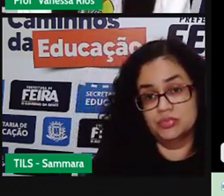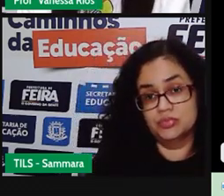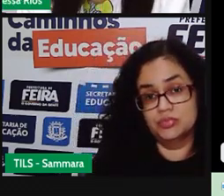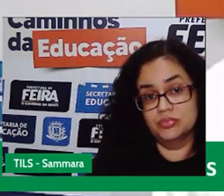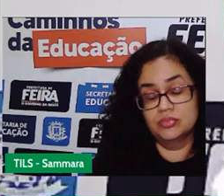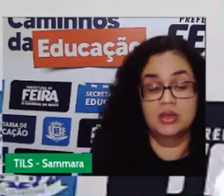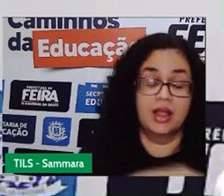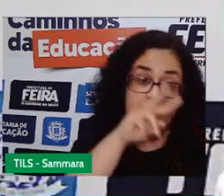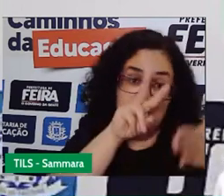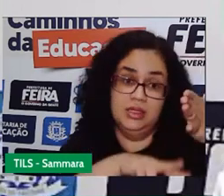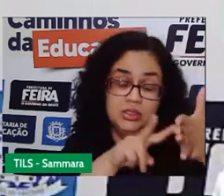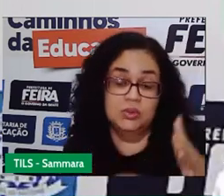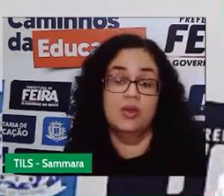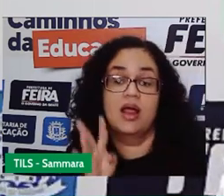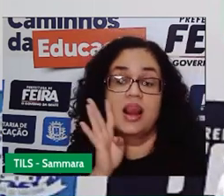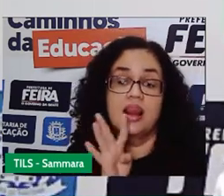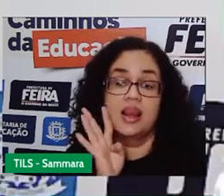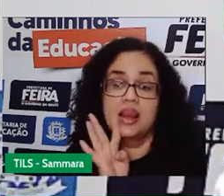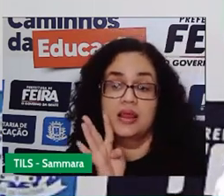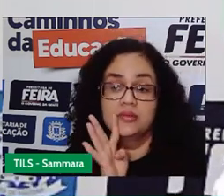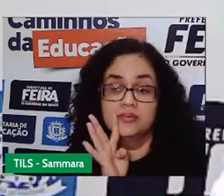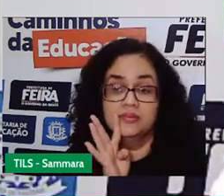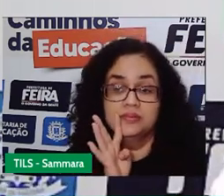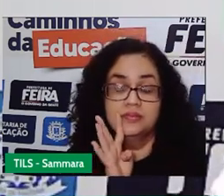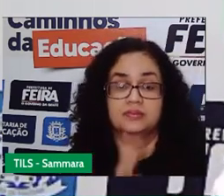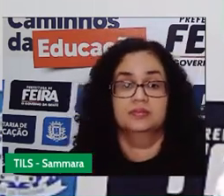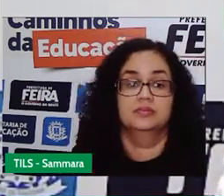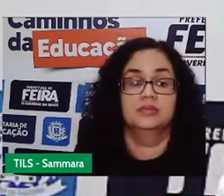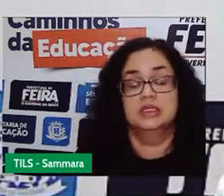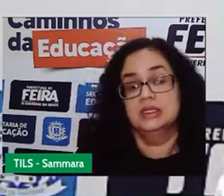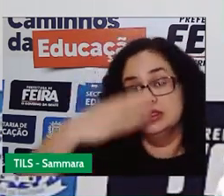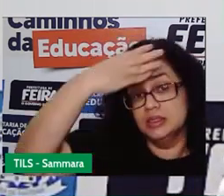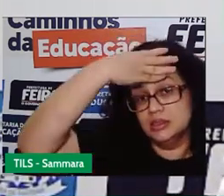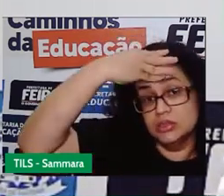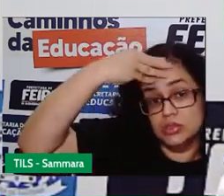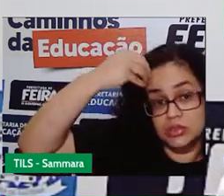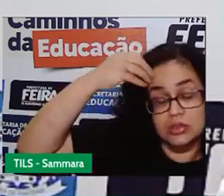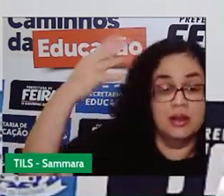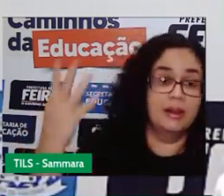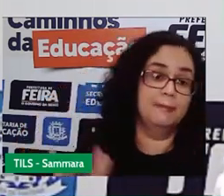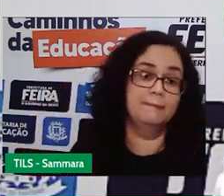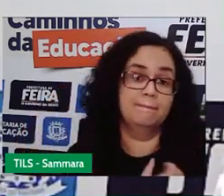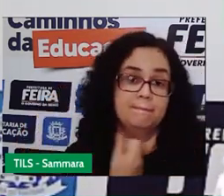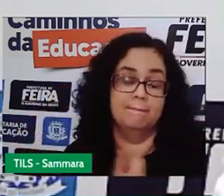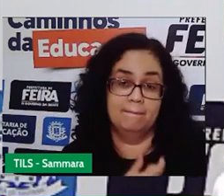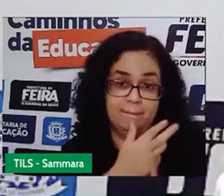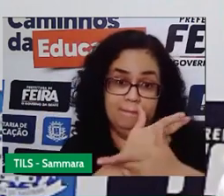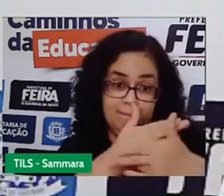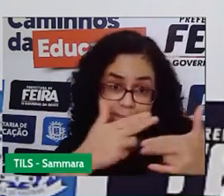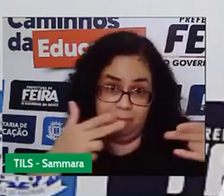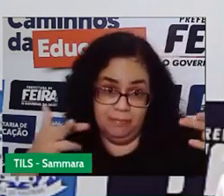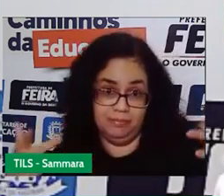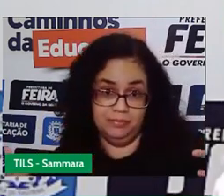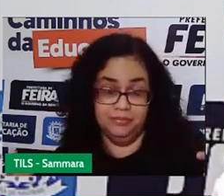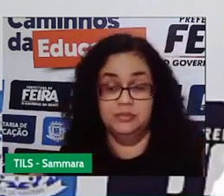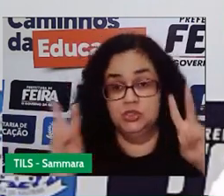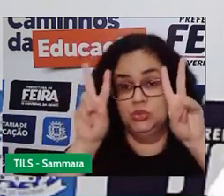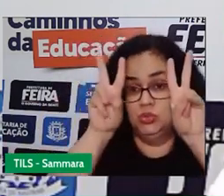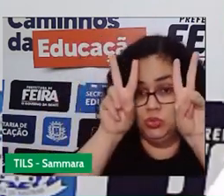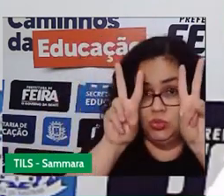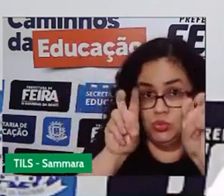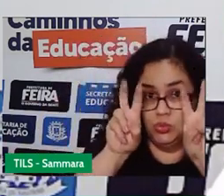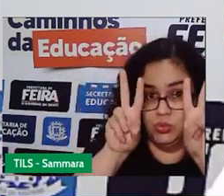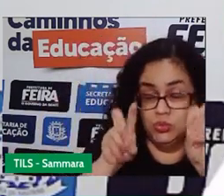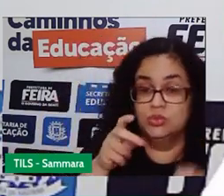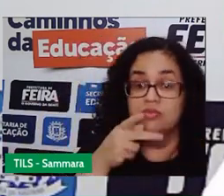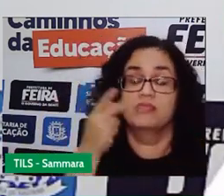podem trazer diversos tipos de assuntos. Quando a gente fala assim, sentimento e emoção, muitos podem pensar que os poemas